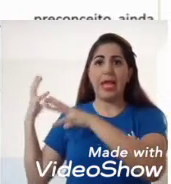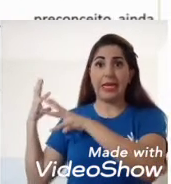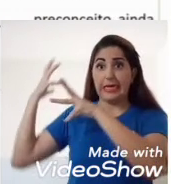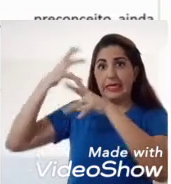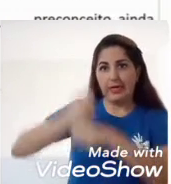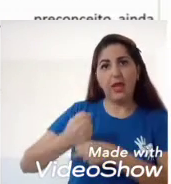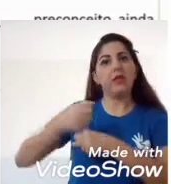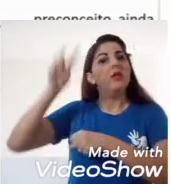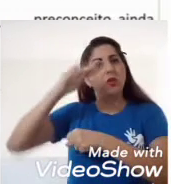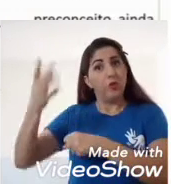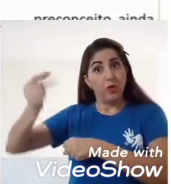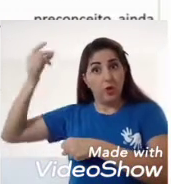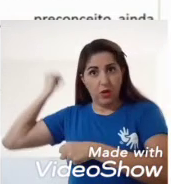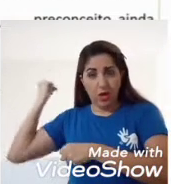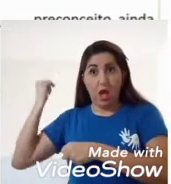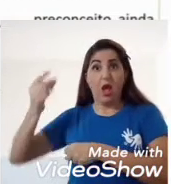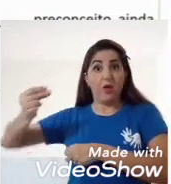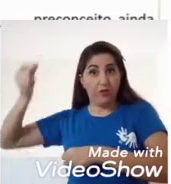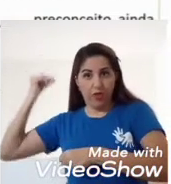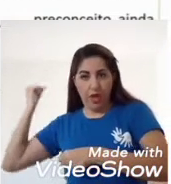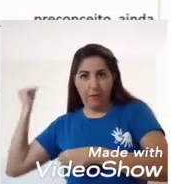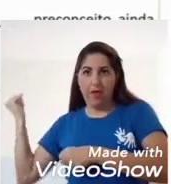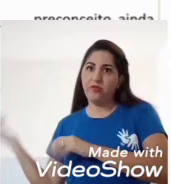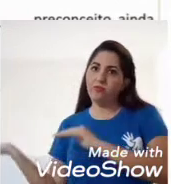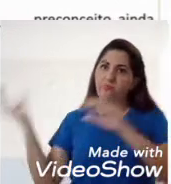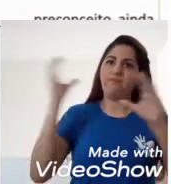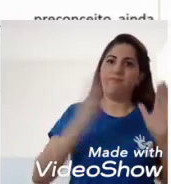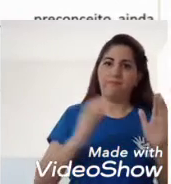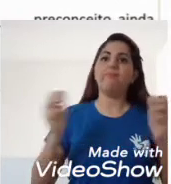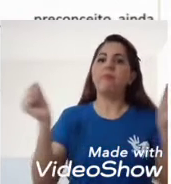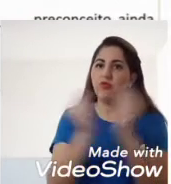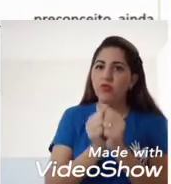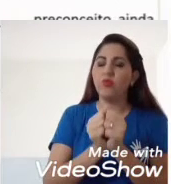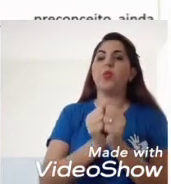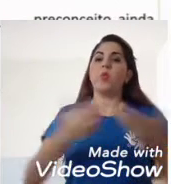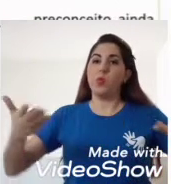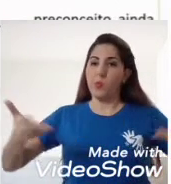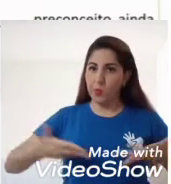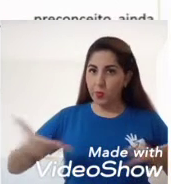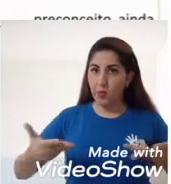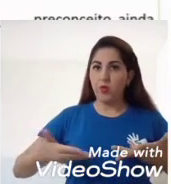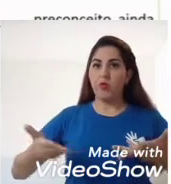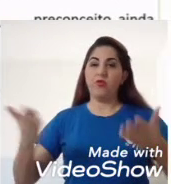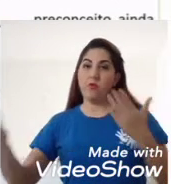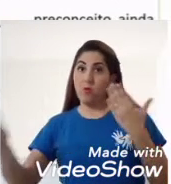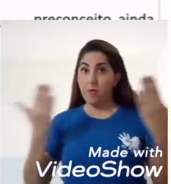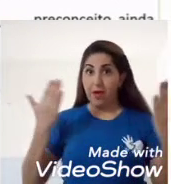alusão histórica, o contraponto, antigamente e na atualidade. O que poderia ser? Na atualidade, poderia